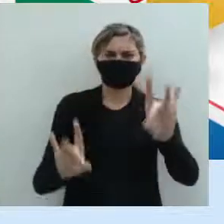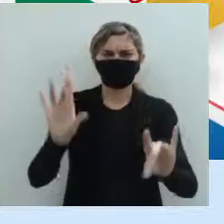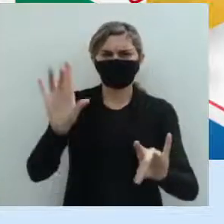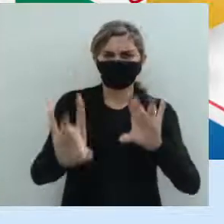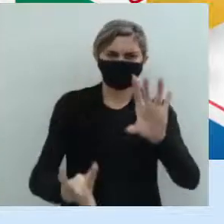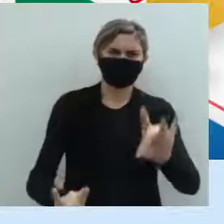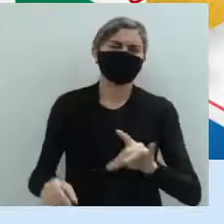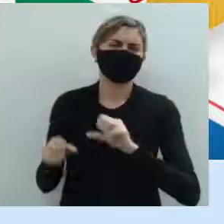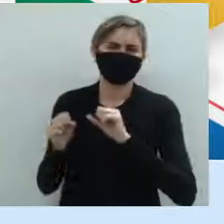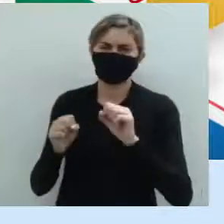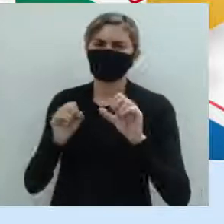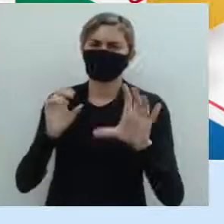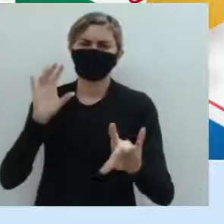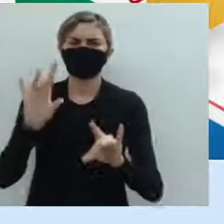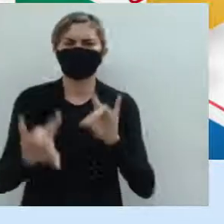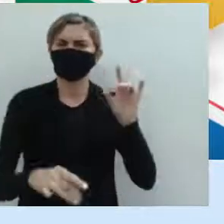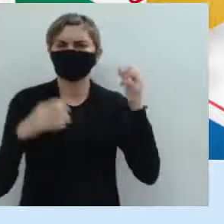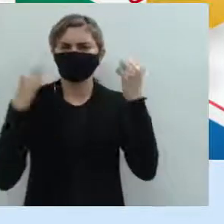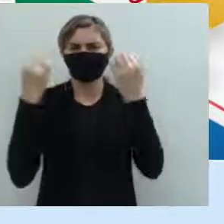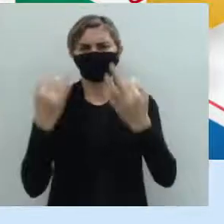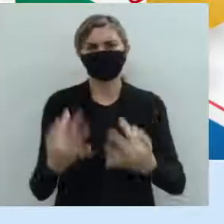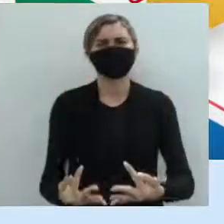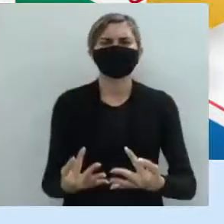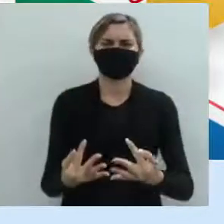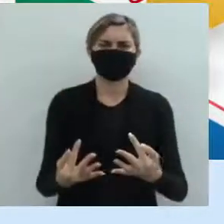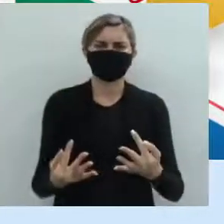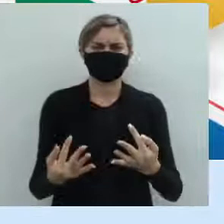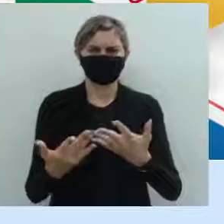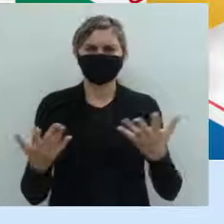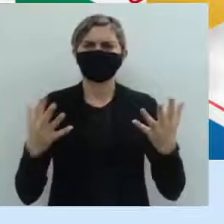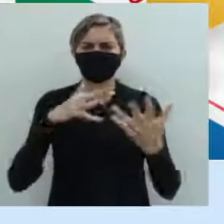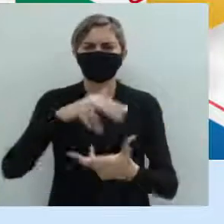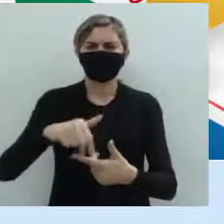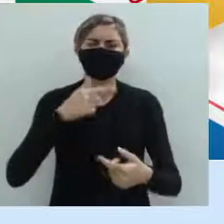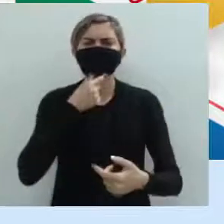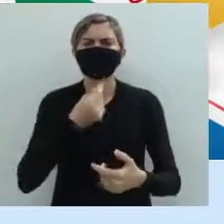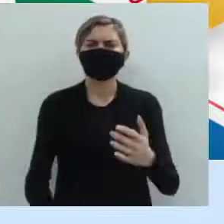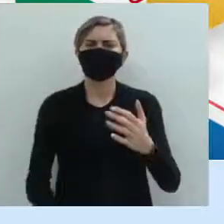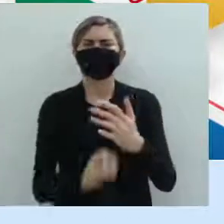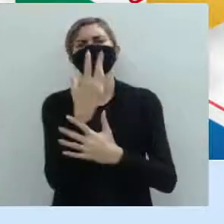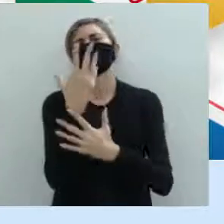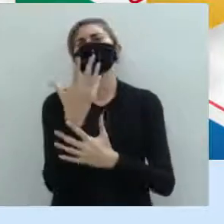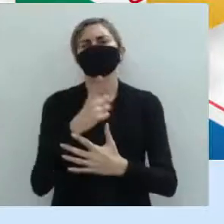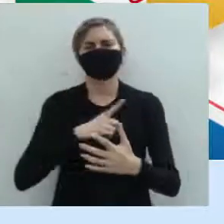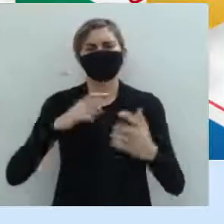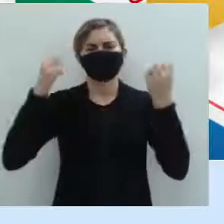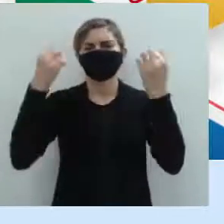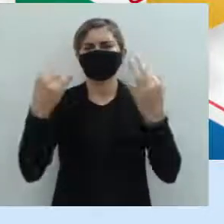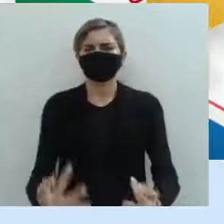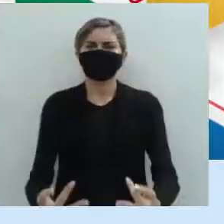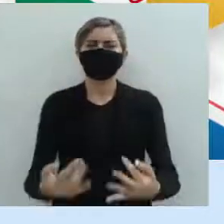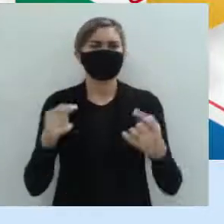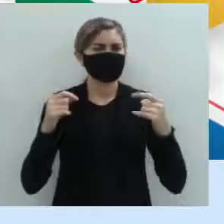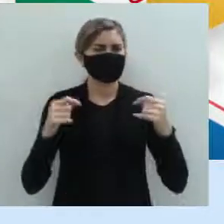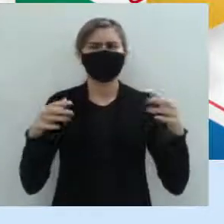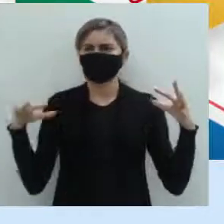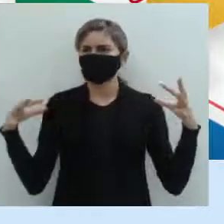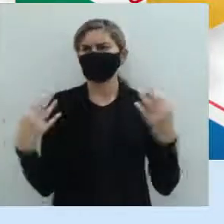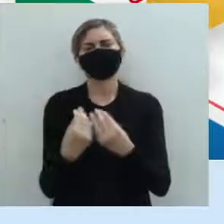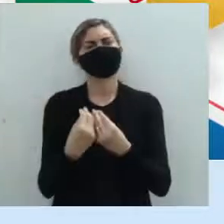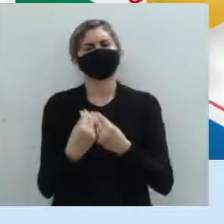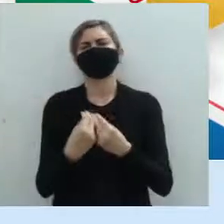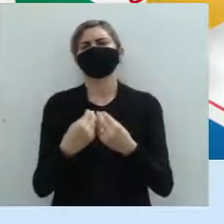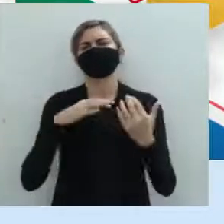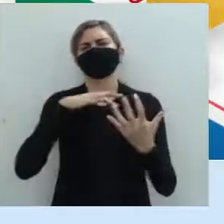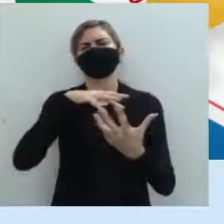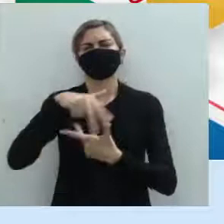pode, que a gente pode explicar, certo? Esse mundo que o homem cria, que tem explicação para quase tudo, né? O